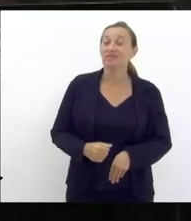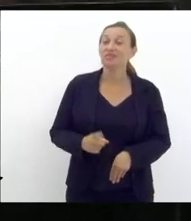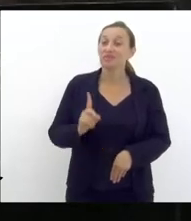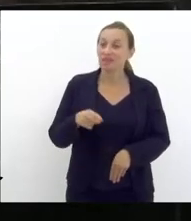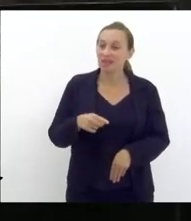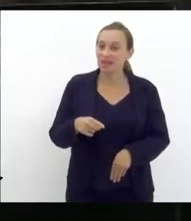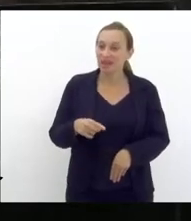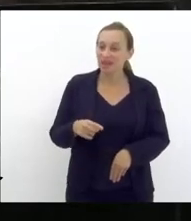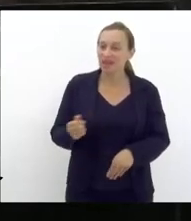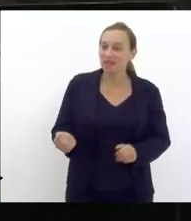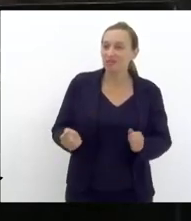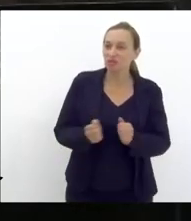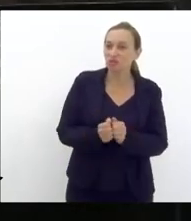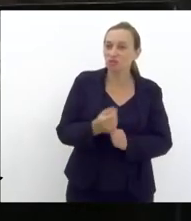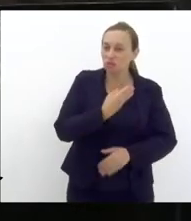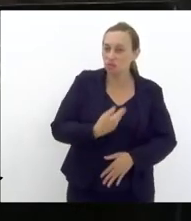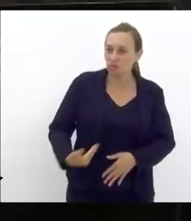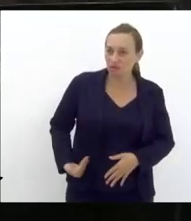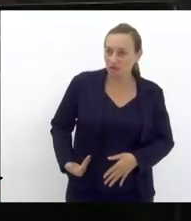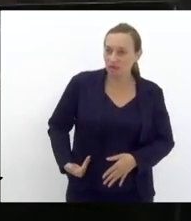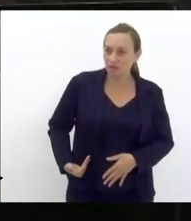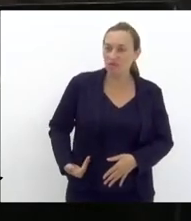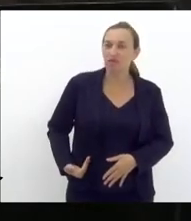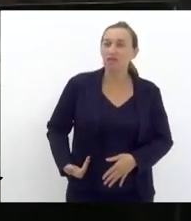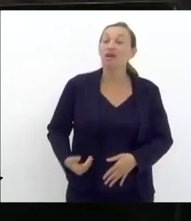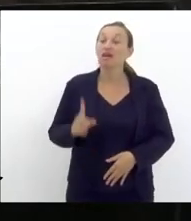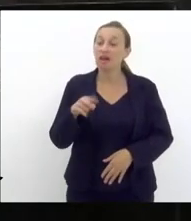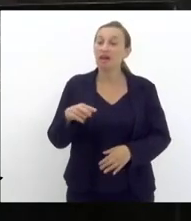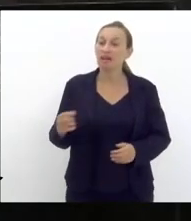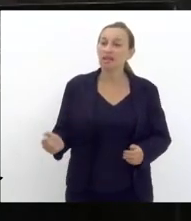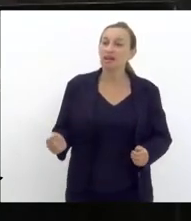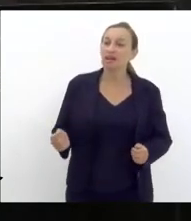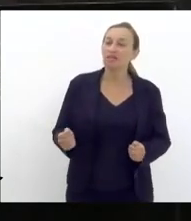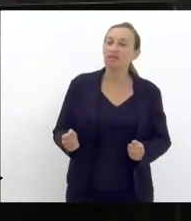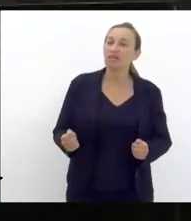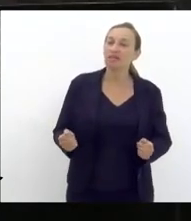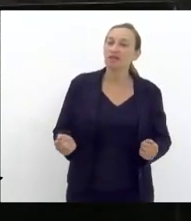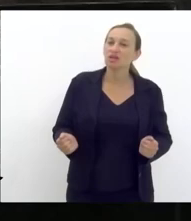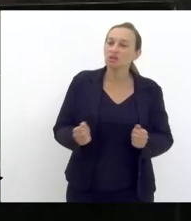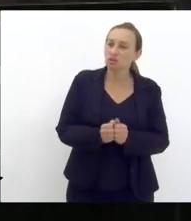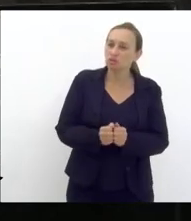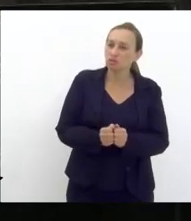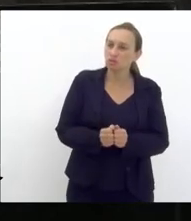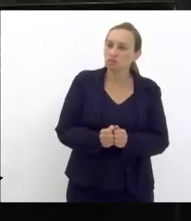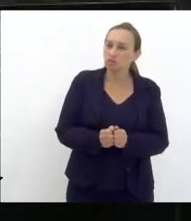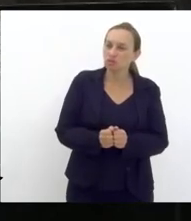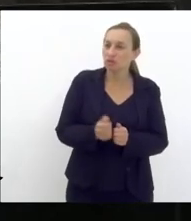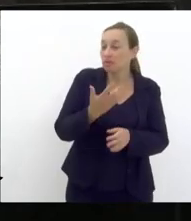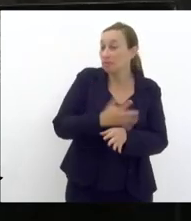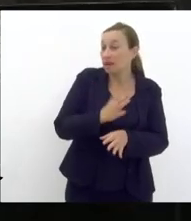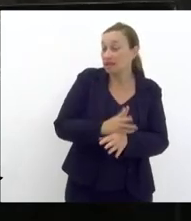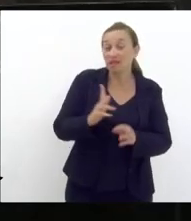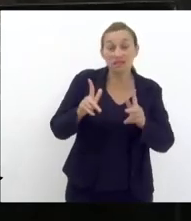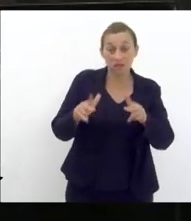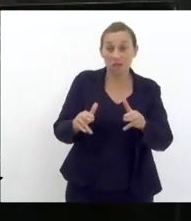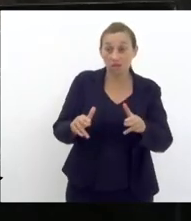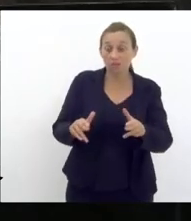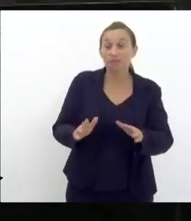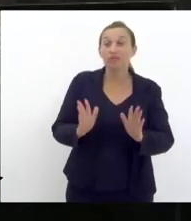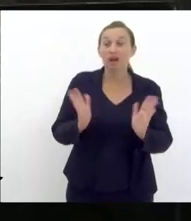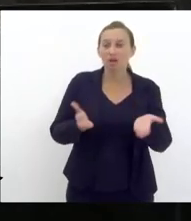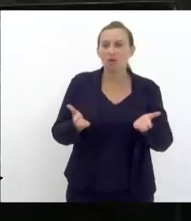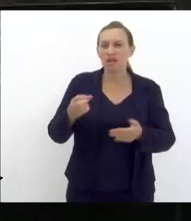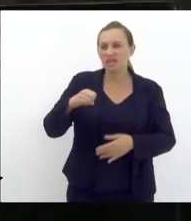é aquele que tem cumplicidade logo é aquele que comunga dos mesmos práticas e dos mesmos atos agora